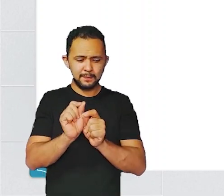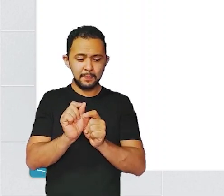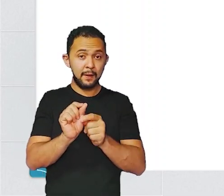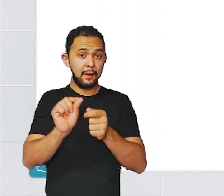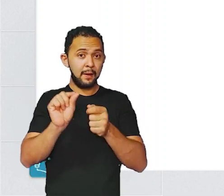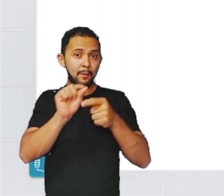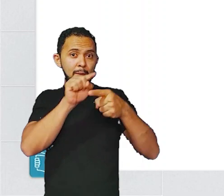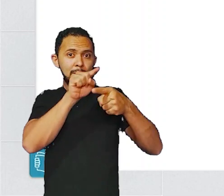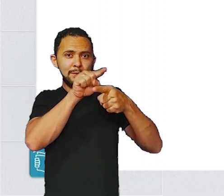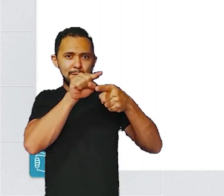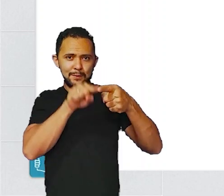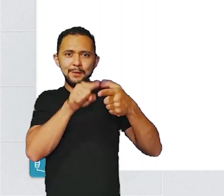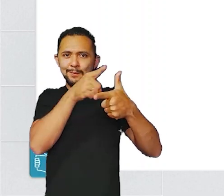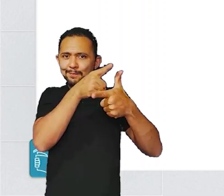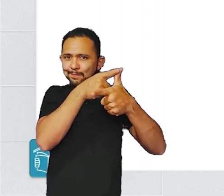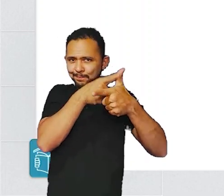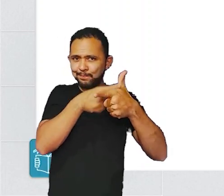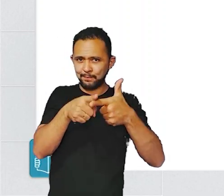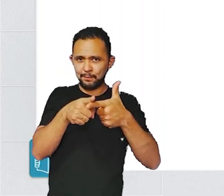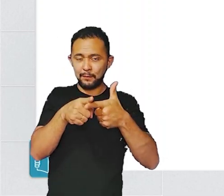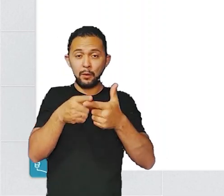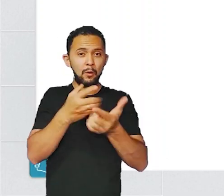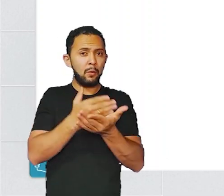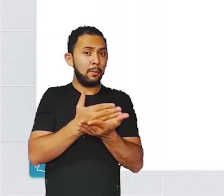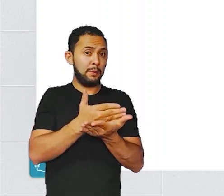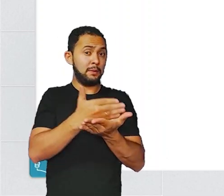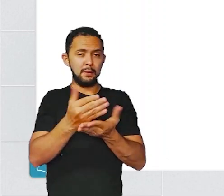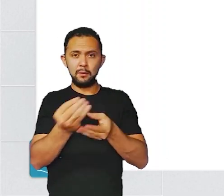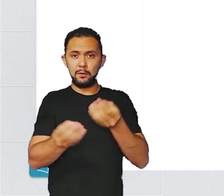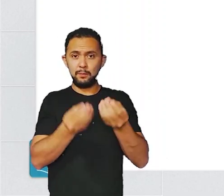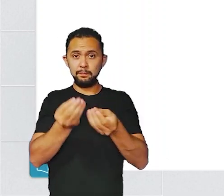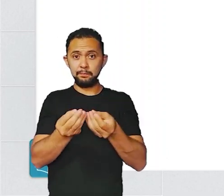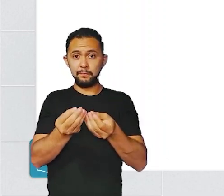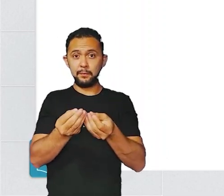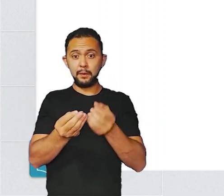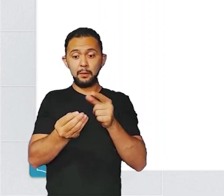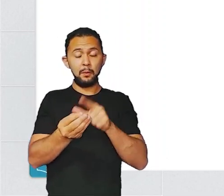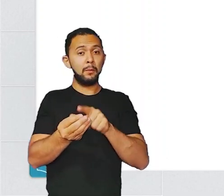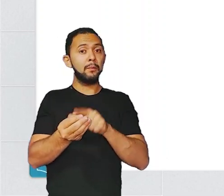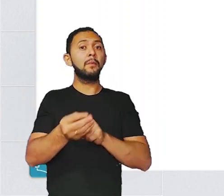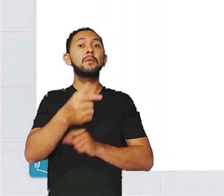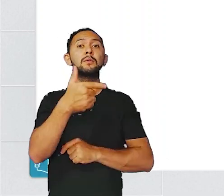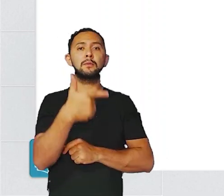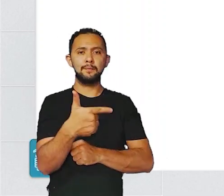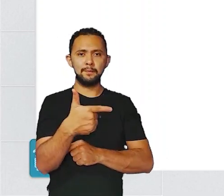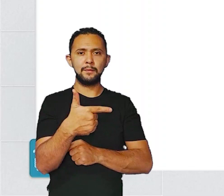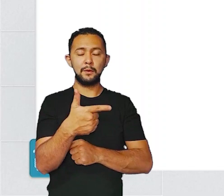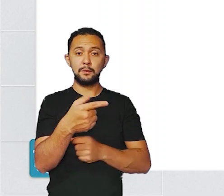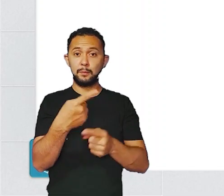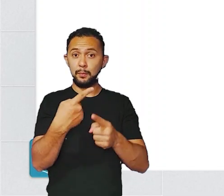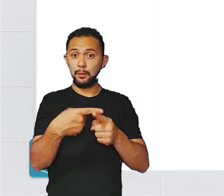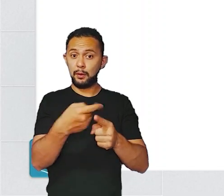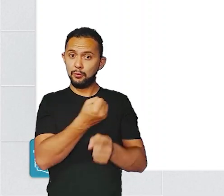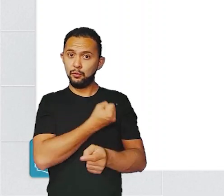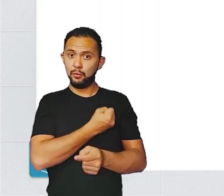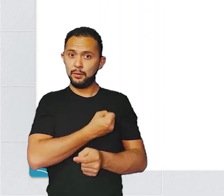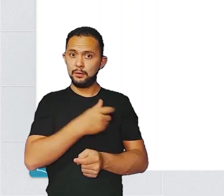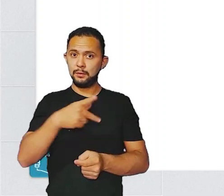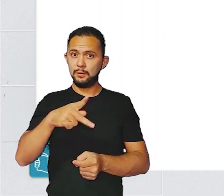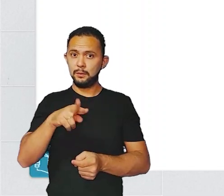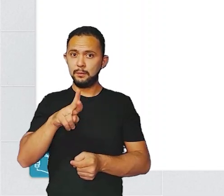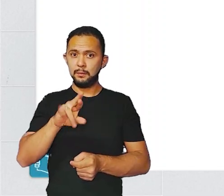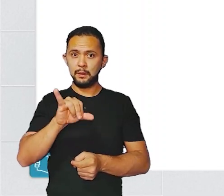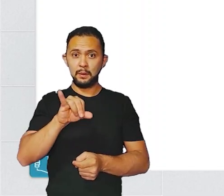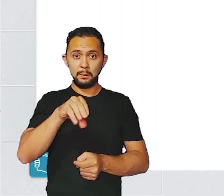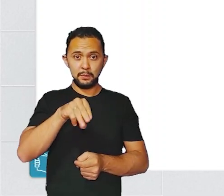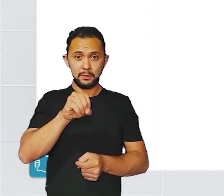a dividir esse 220. Por quem, professor? Nós vamos começar a dividir pelos nossos números primos e começamos pelo menor deles,